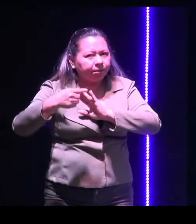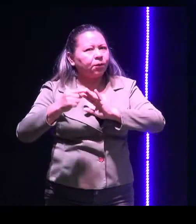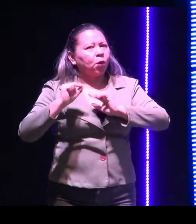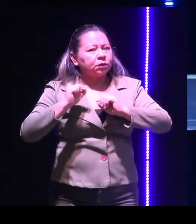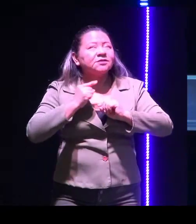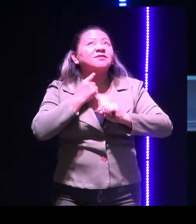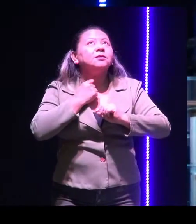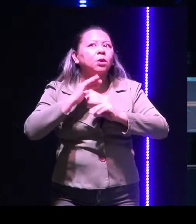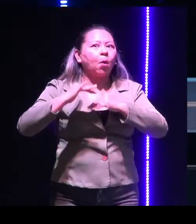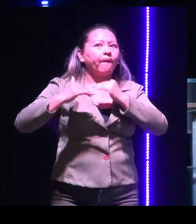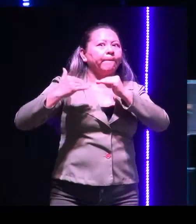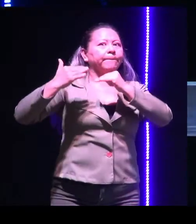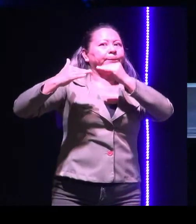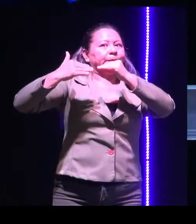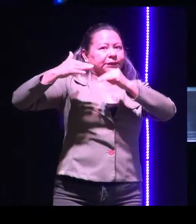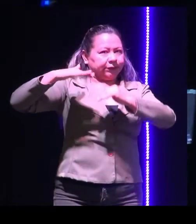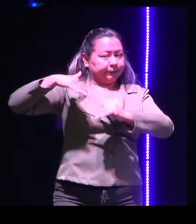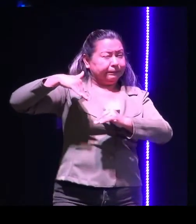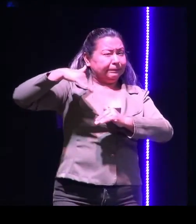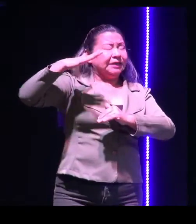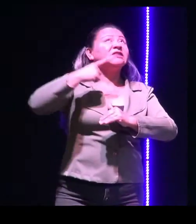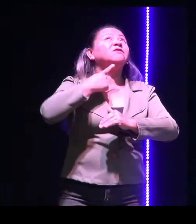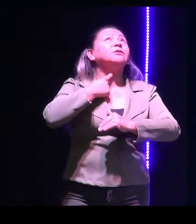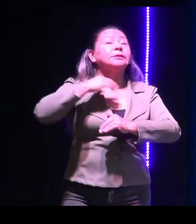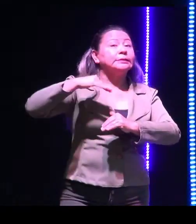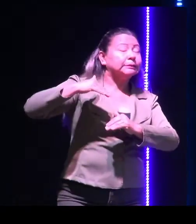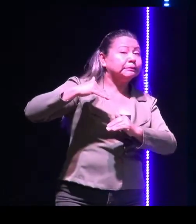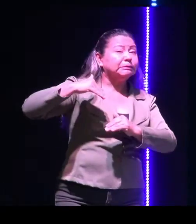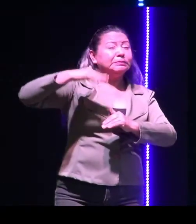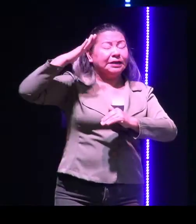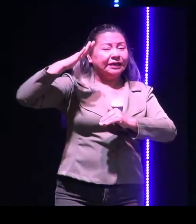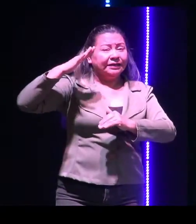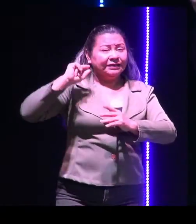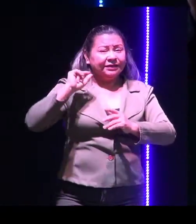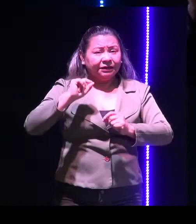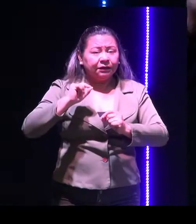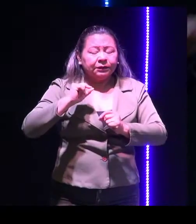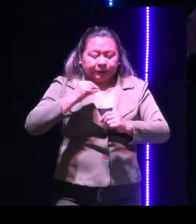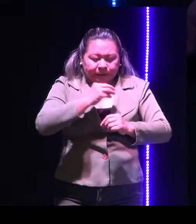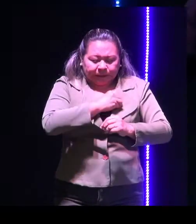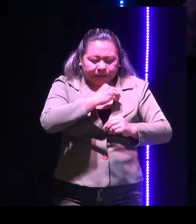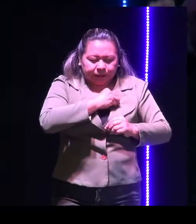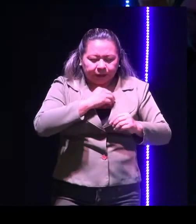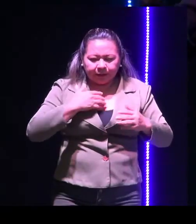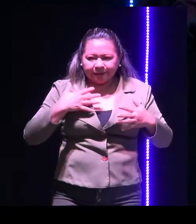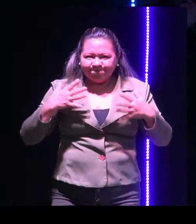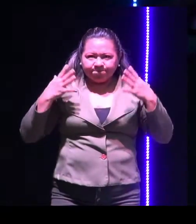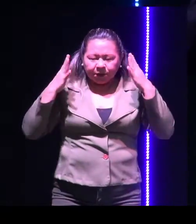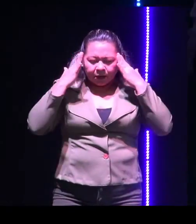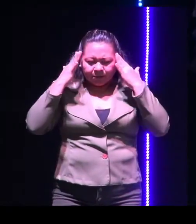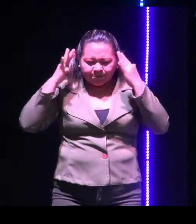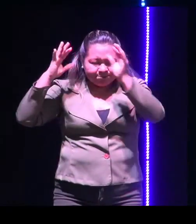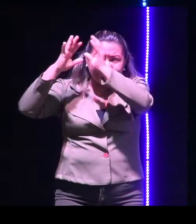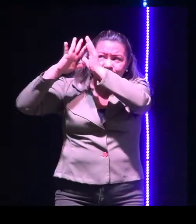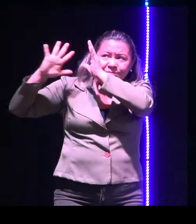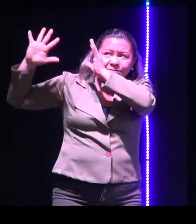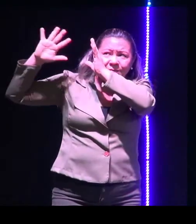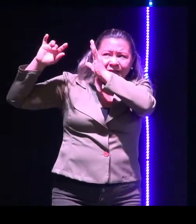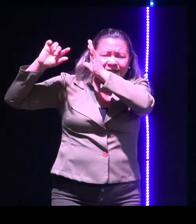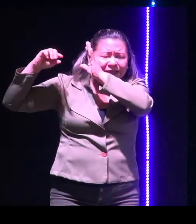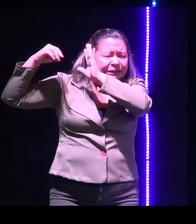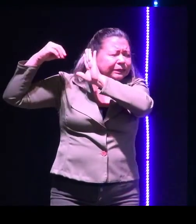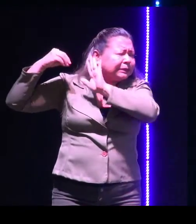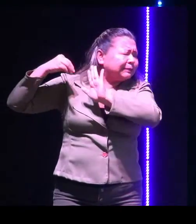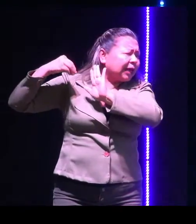esse desejo ele é consumado, essa vontade é consumada, que aí é um ato pecaminoso, algo errado, e aí o pecado